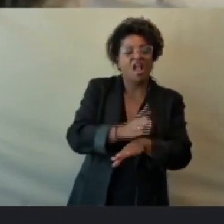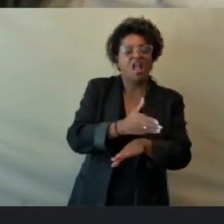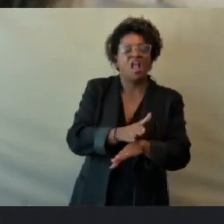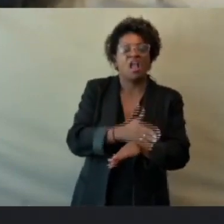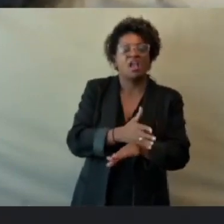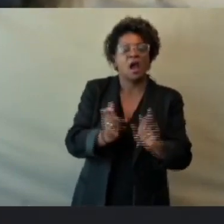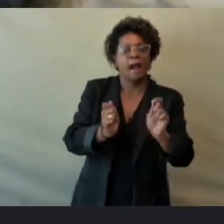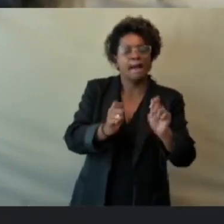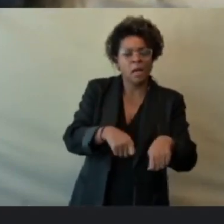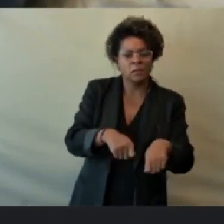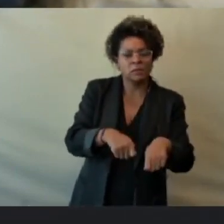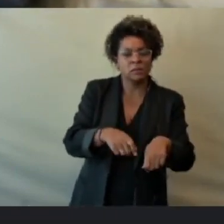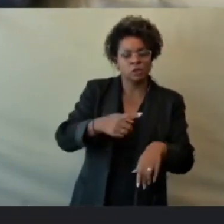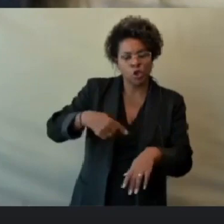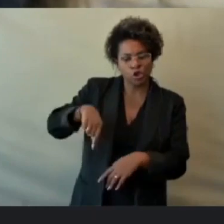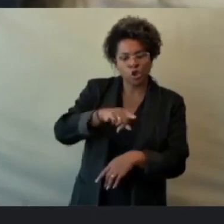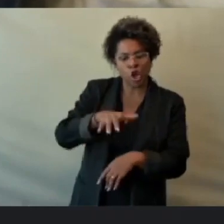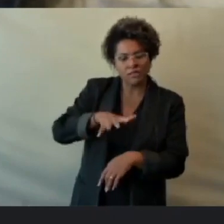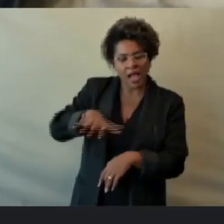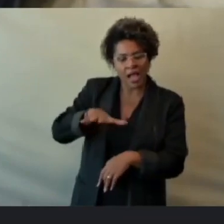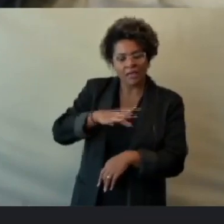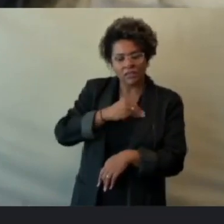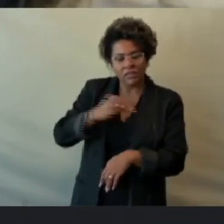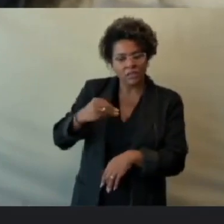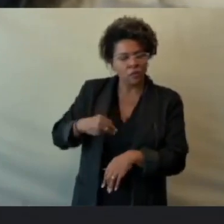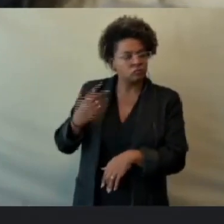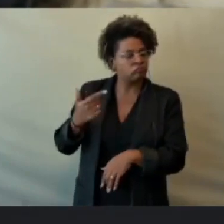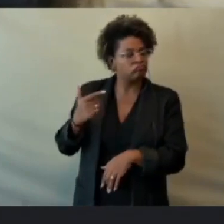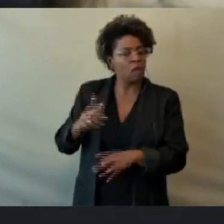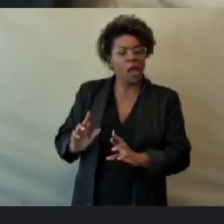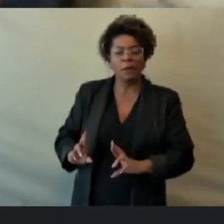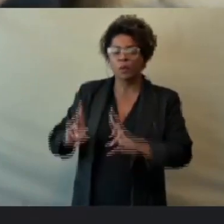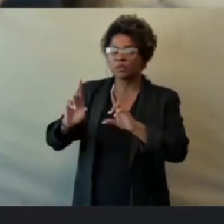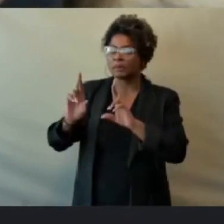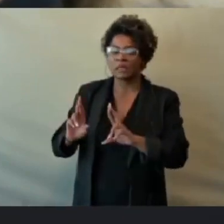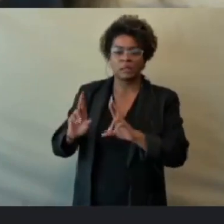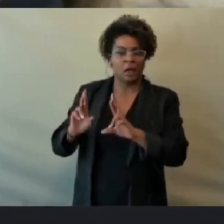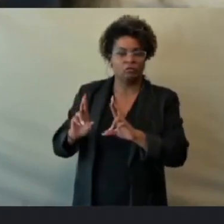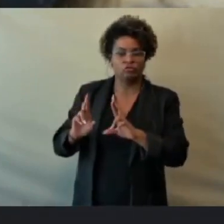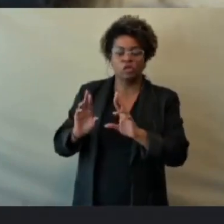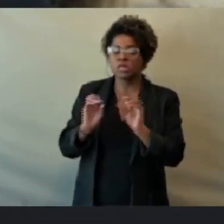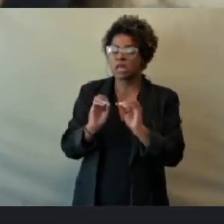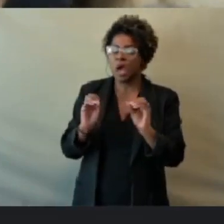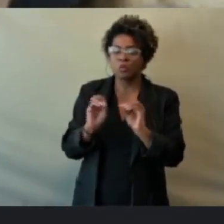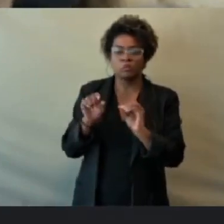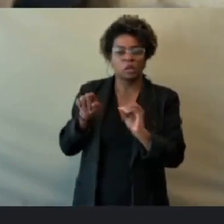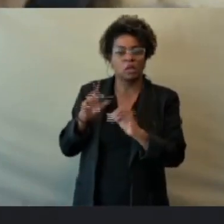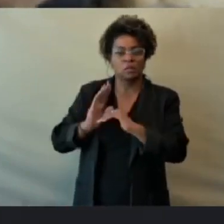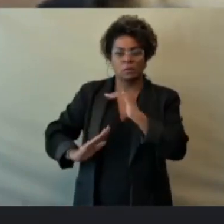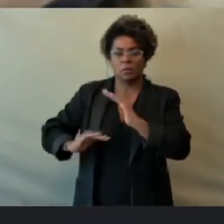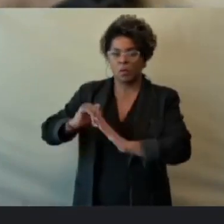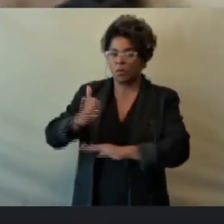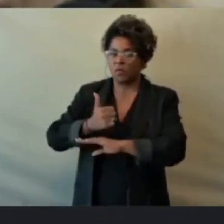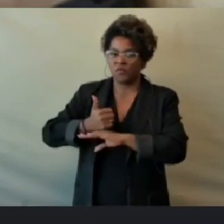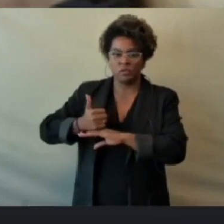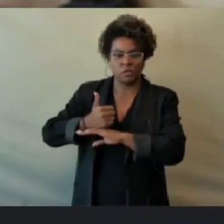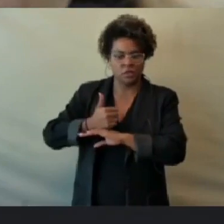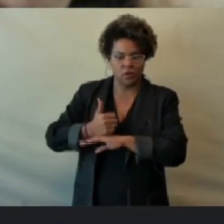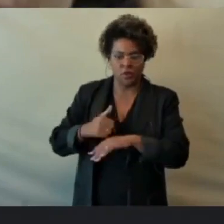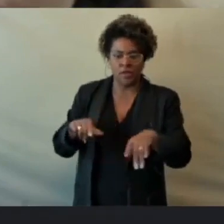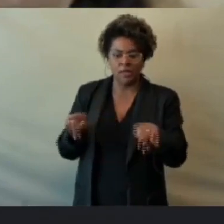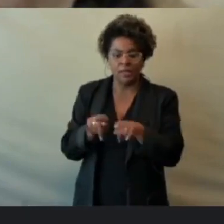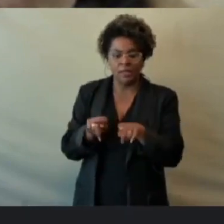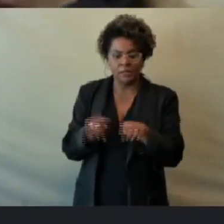responsabilidade legal sobre esses profissionais e também deixar claro que dentro do escopo da saúde